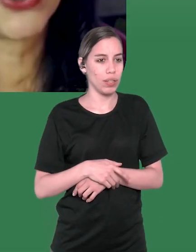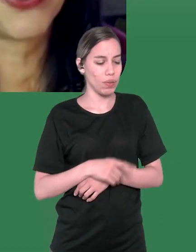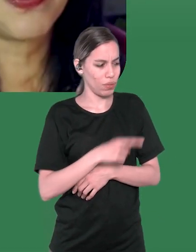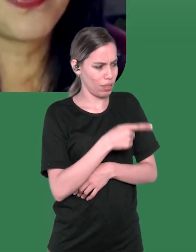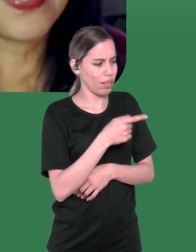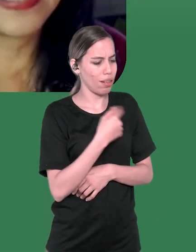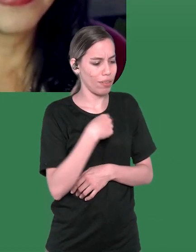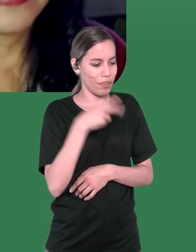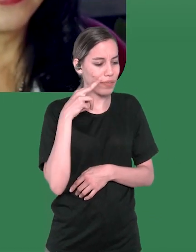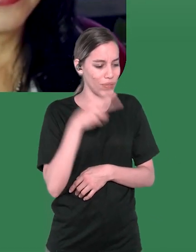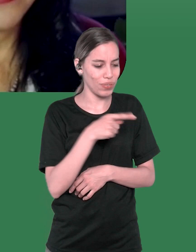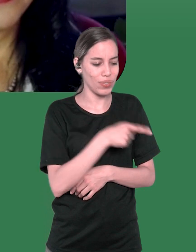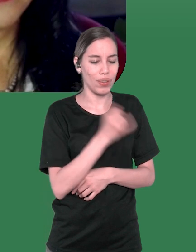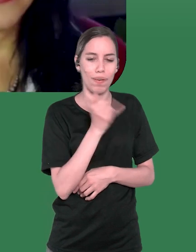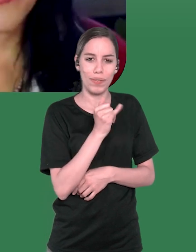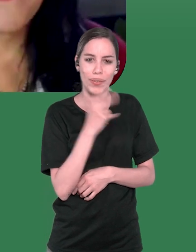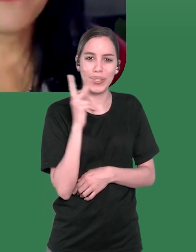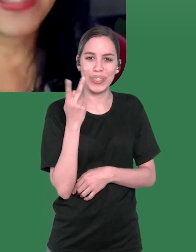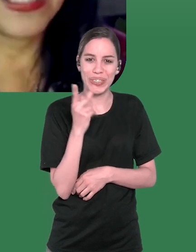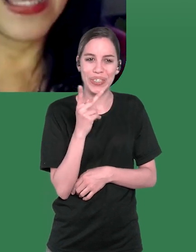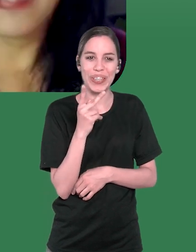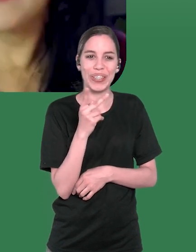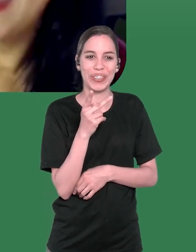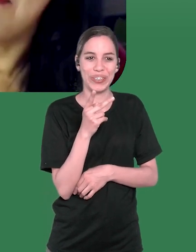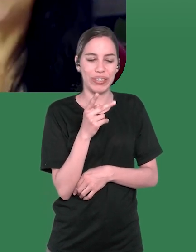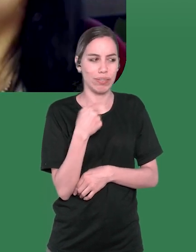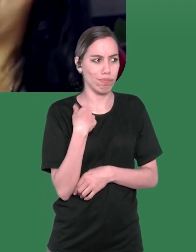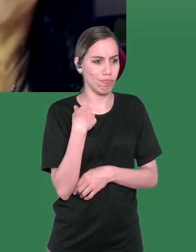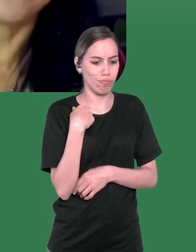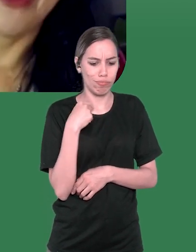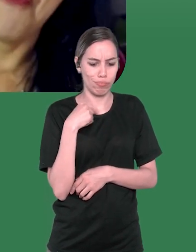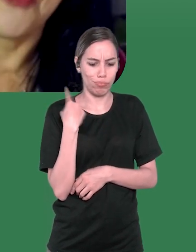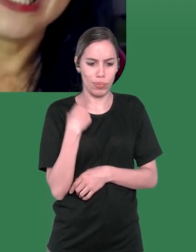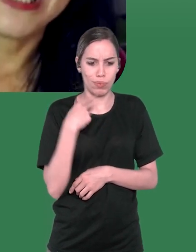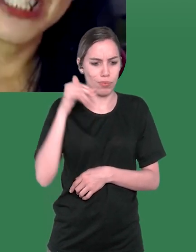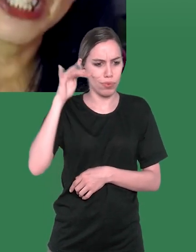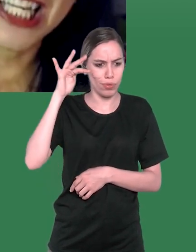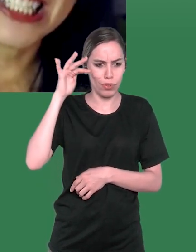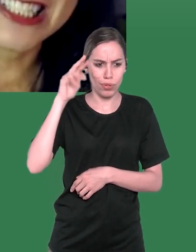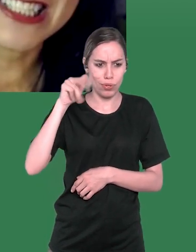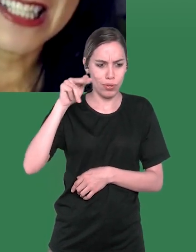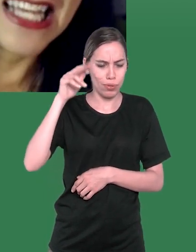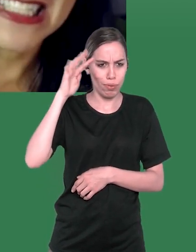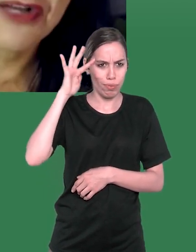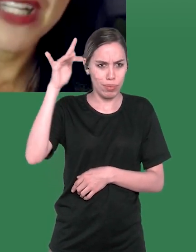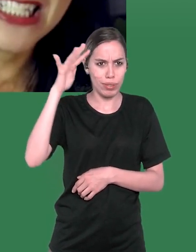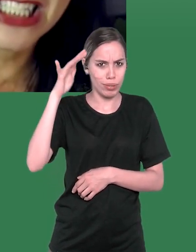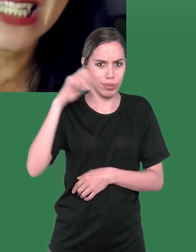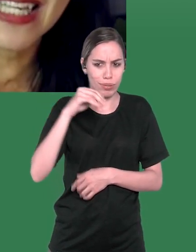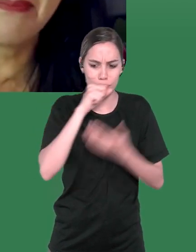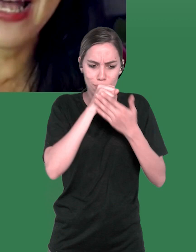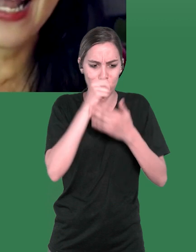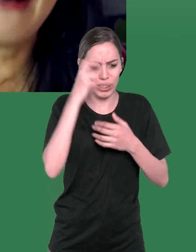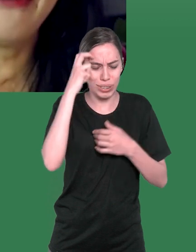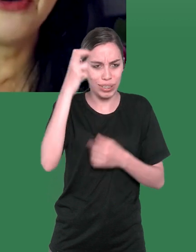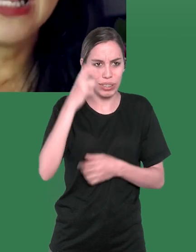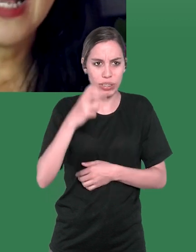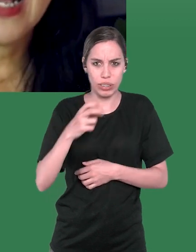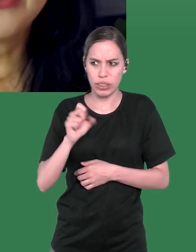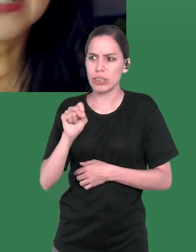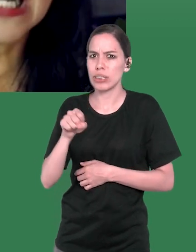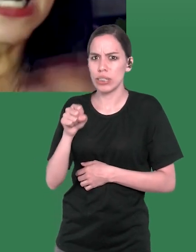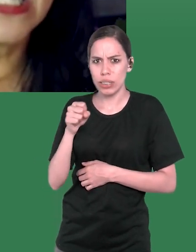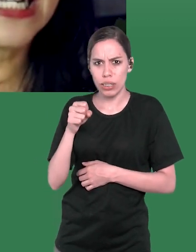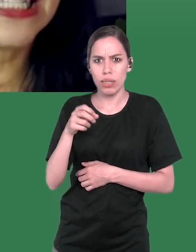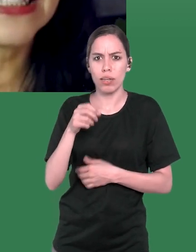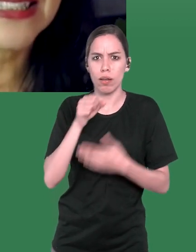extremamente afetuoso. inteligente, a gente nem imagina, né? Mas os porcos são muito inteligentes. Eles têm uma inteligência equiparável